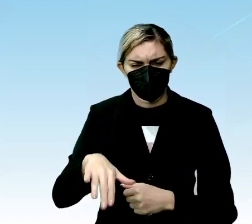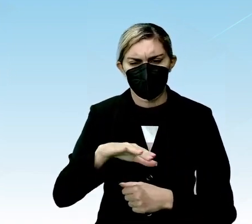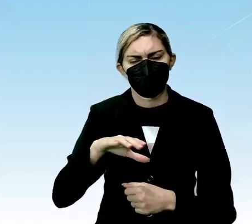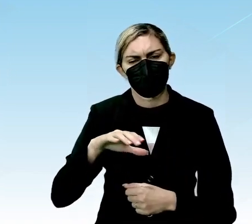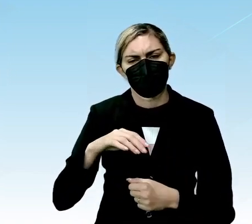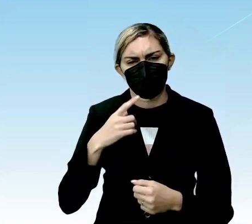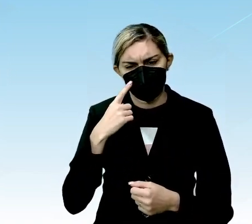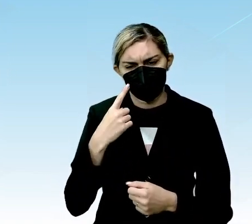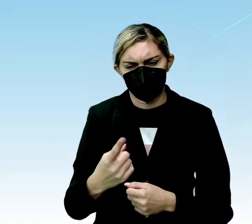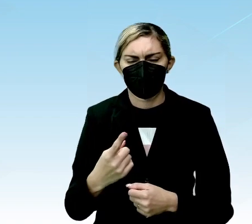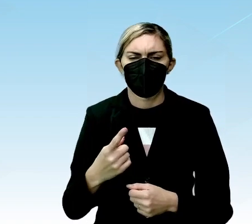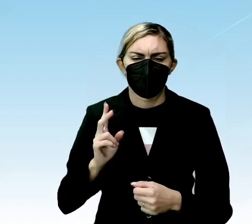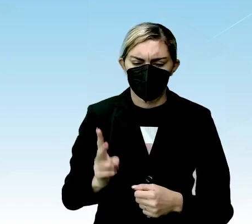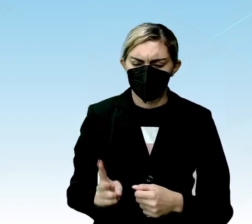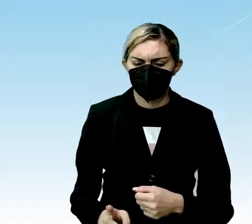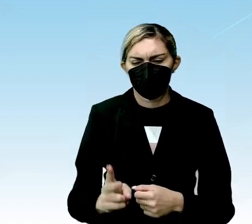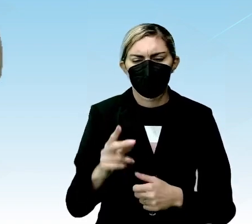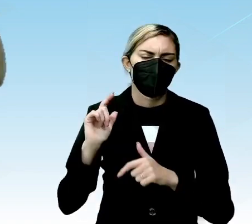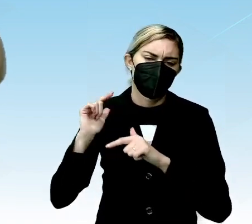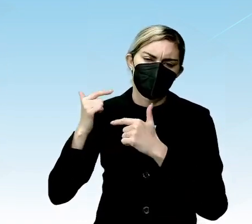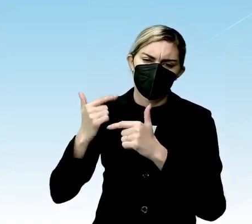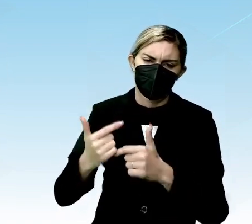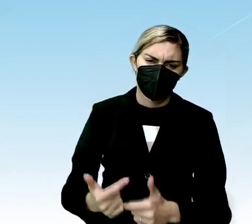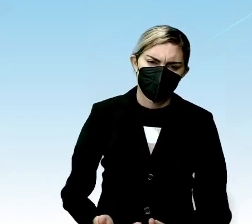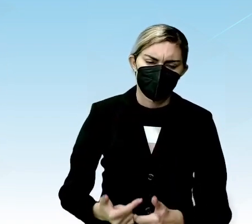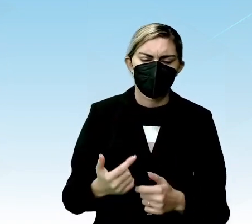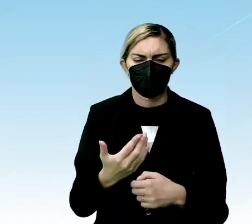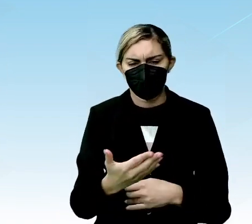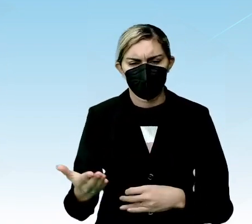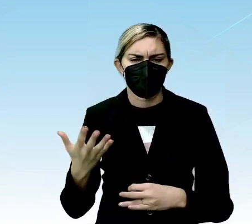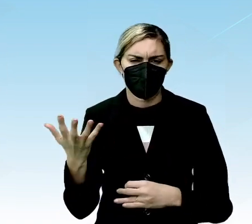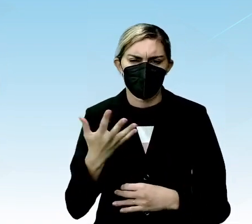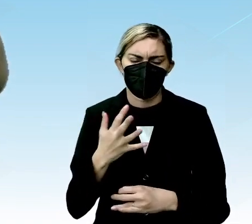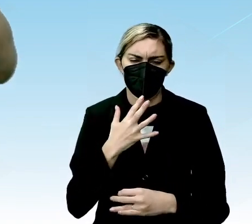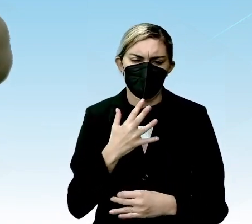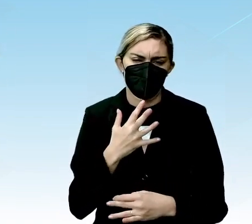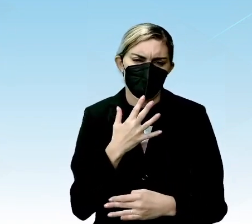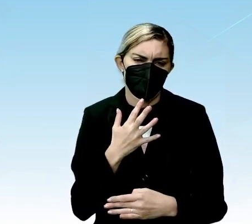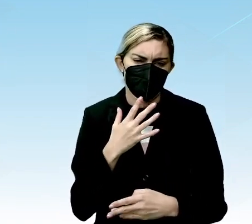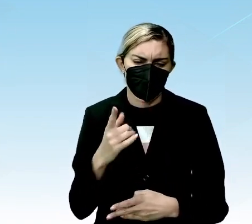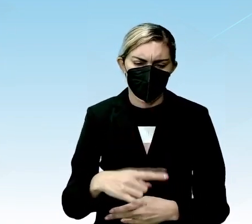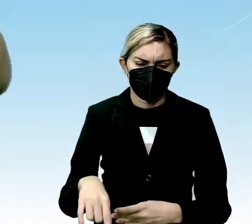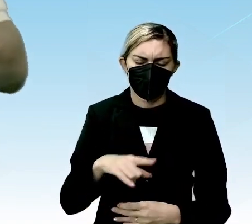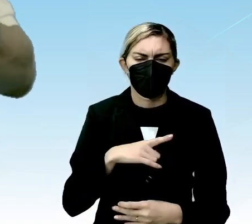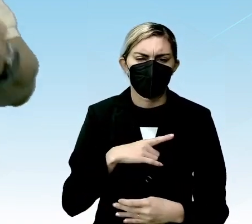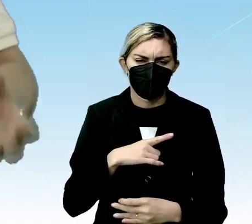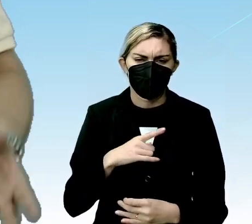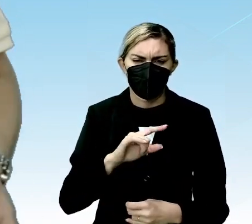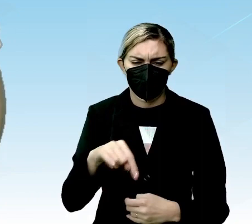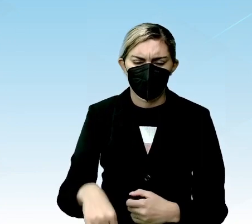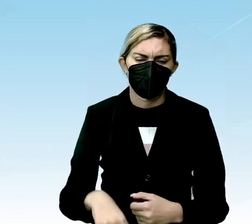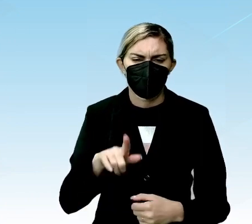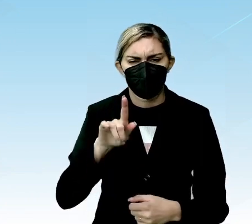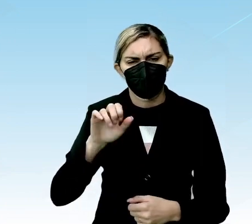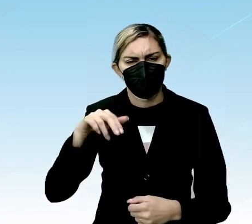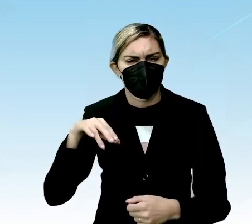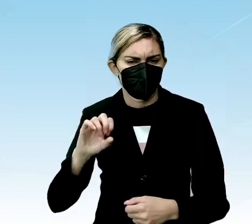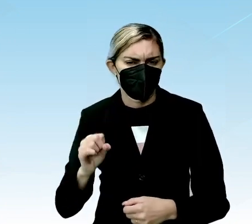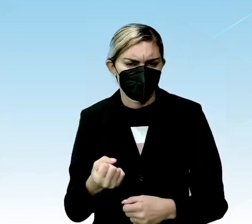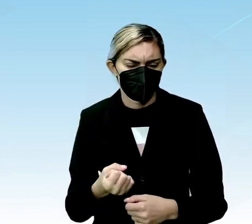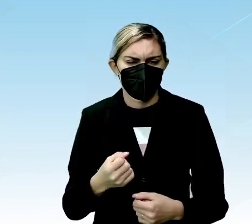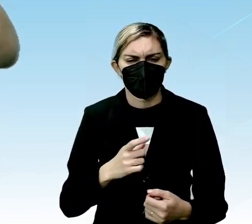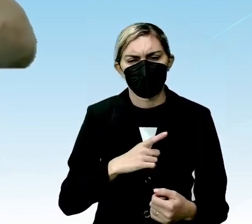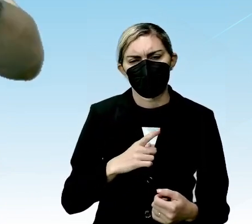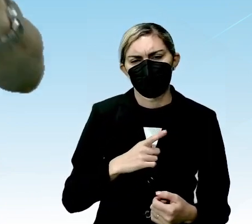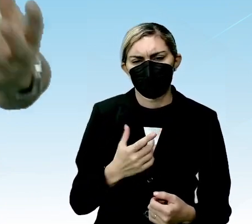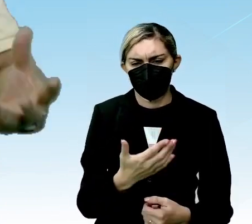aquele que segue essa tradição, quanto aquele que quer conhecer. Então, nós temos aqui a Gênese, certo? Esse